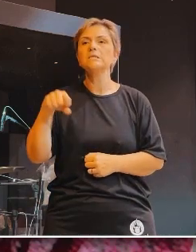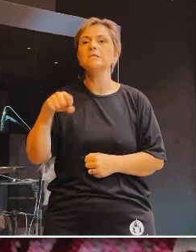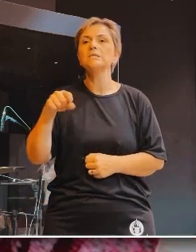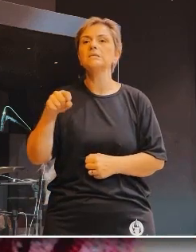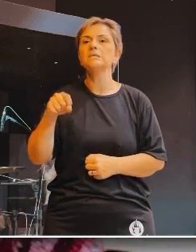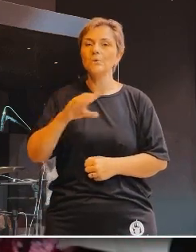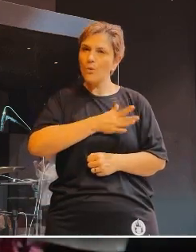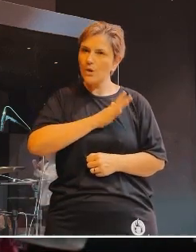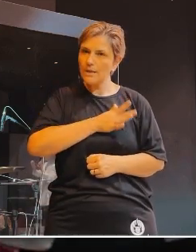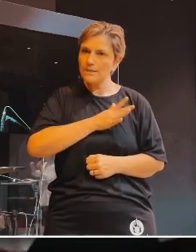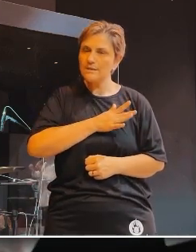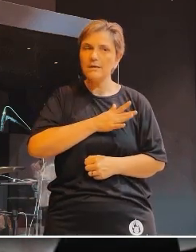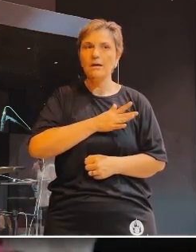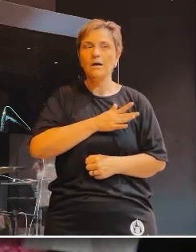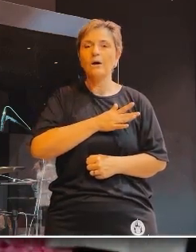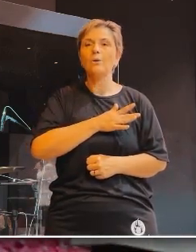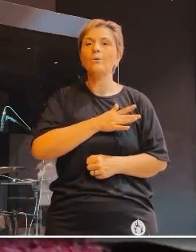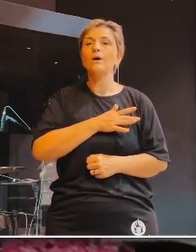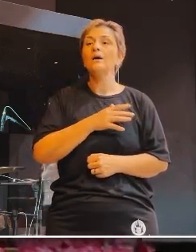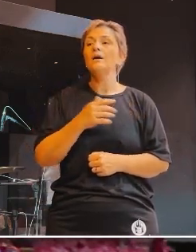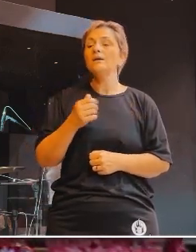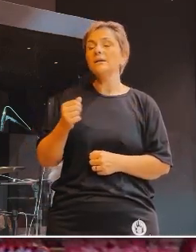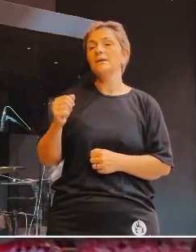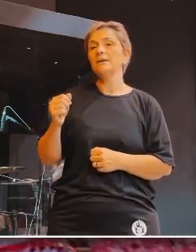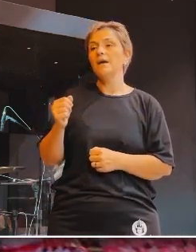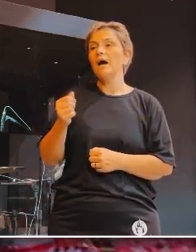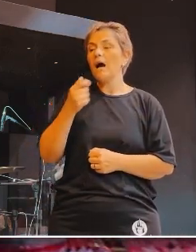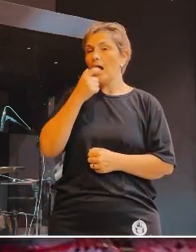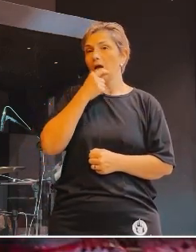coração que considere o outro superior a nós mesmos.